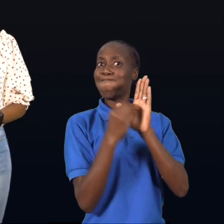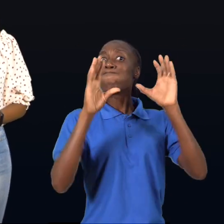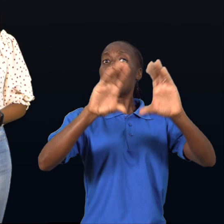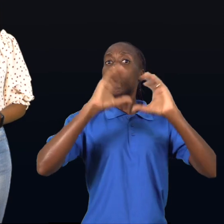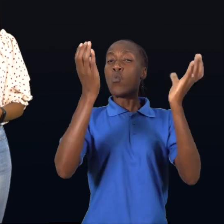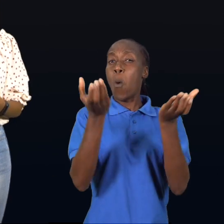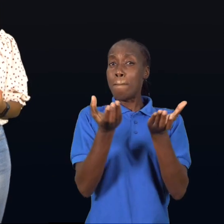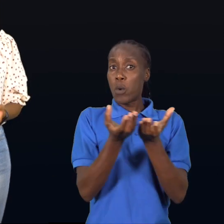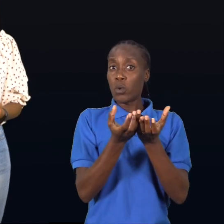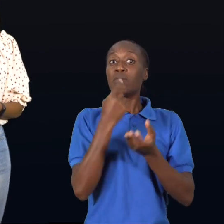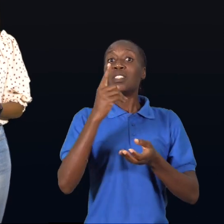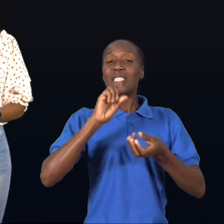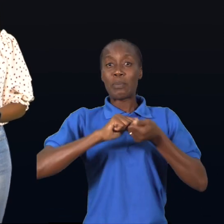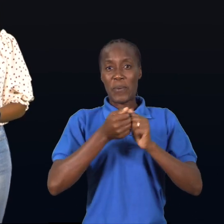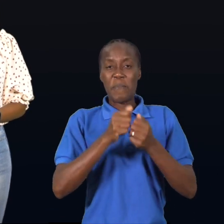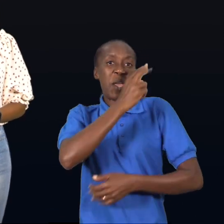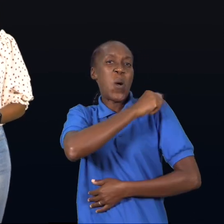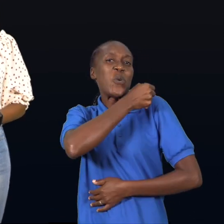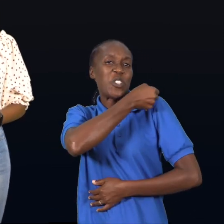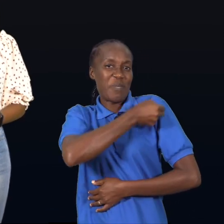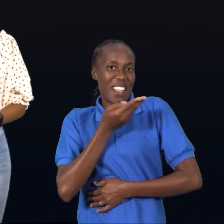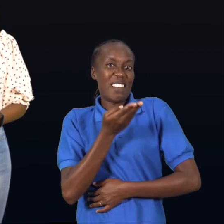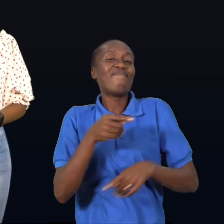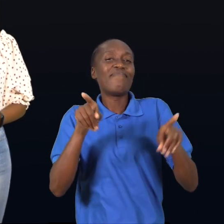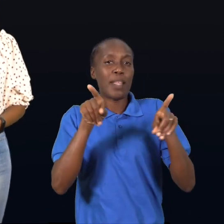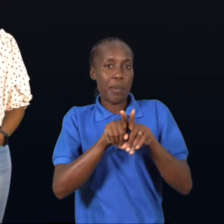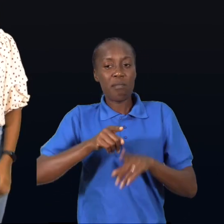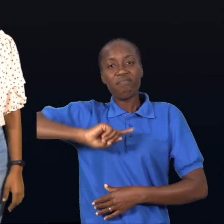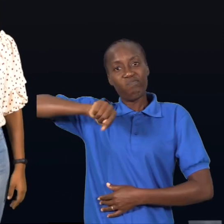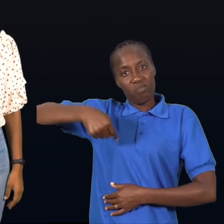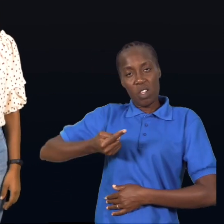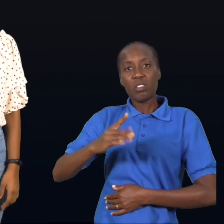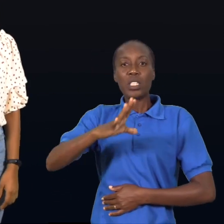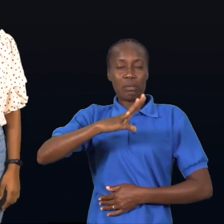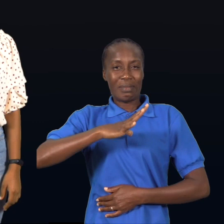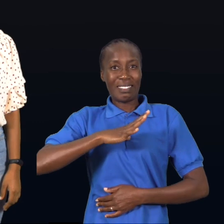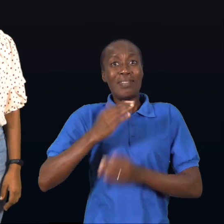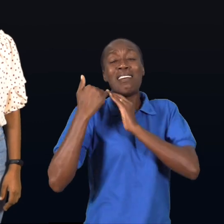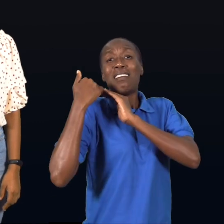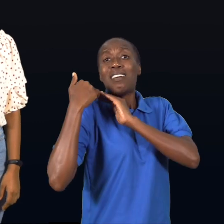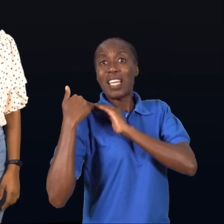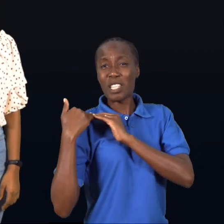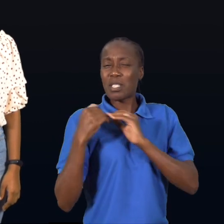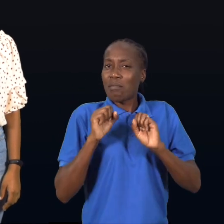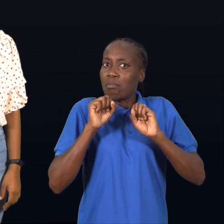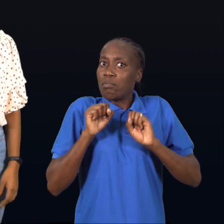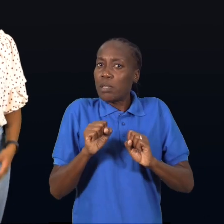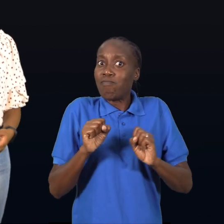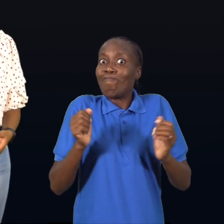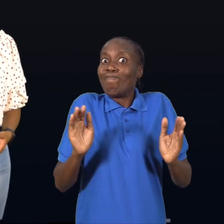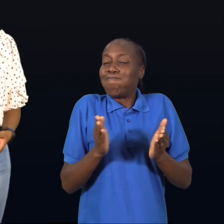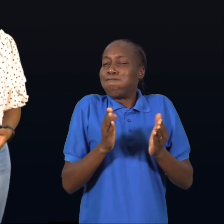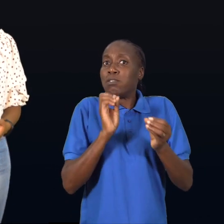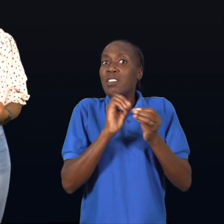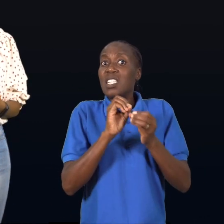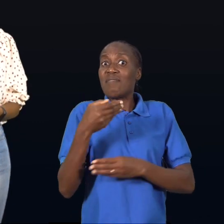planeta, com sistemas sanitários à beira do colapso, nós temos a responsabilidade de mitigar os